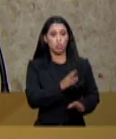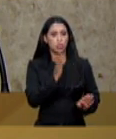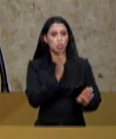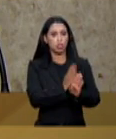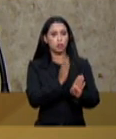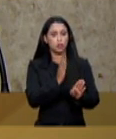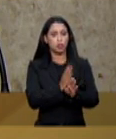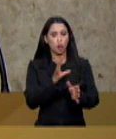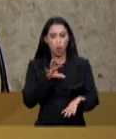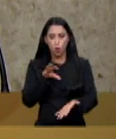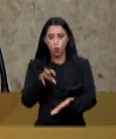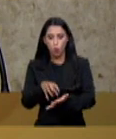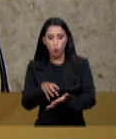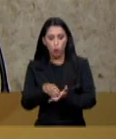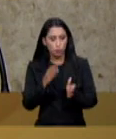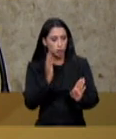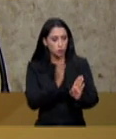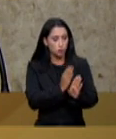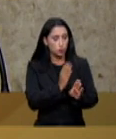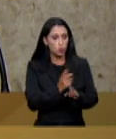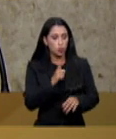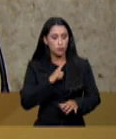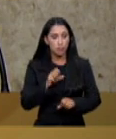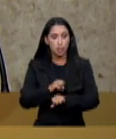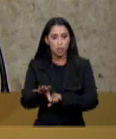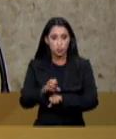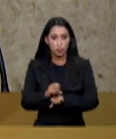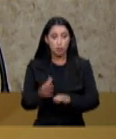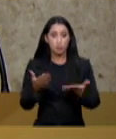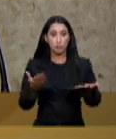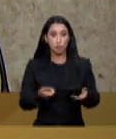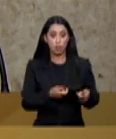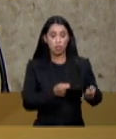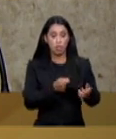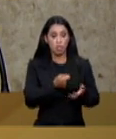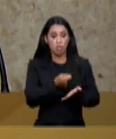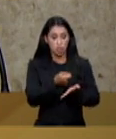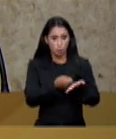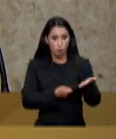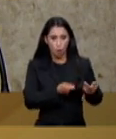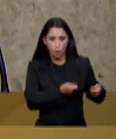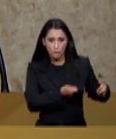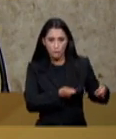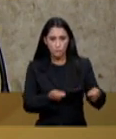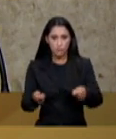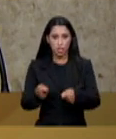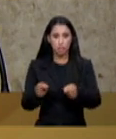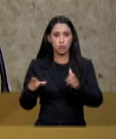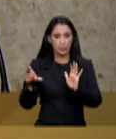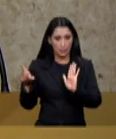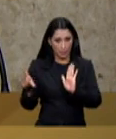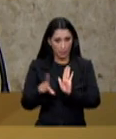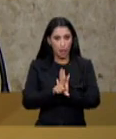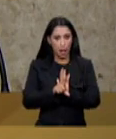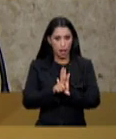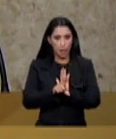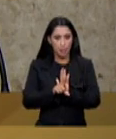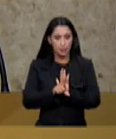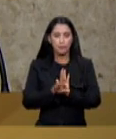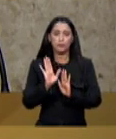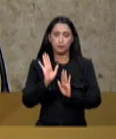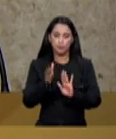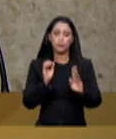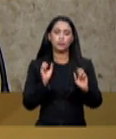público responsável pela referida informação. Então, nesse ofício que está previsto na lei, nesse ofício